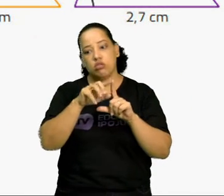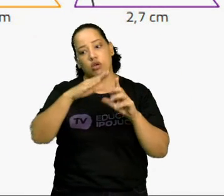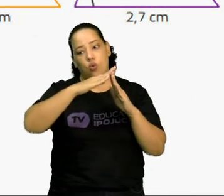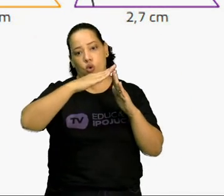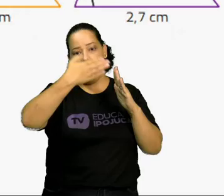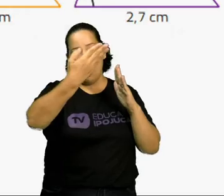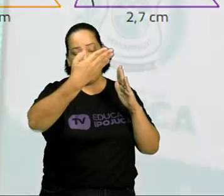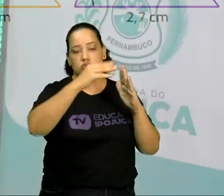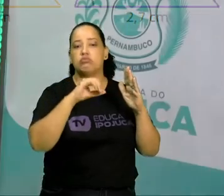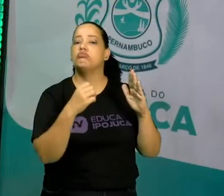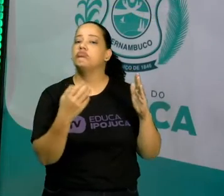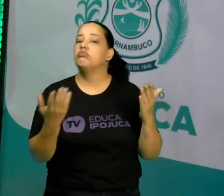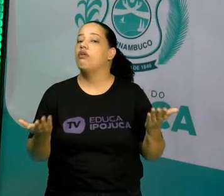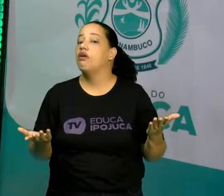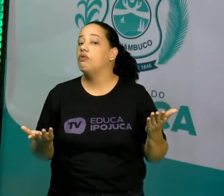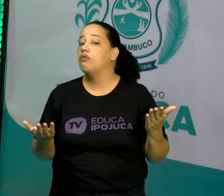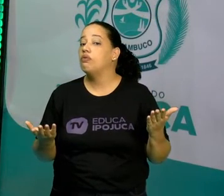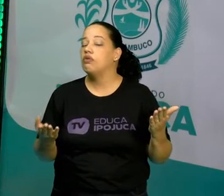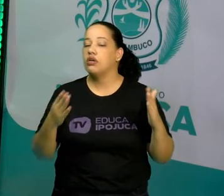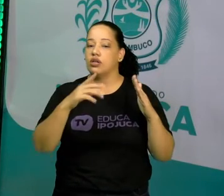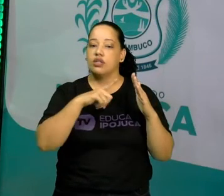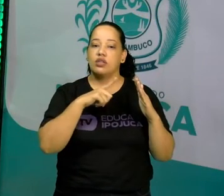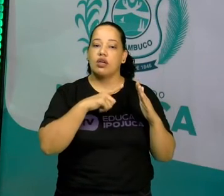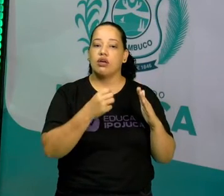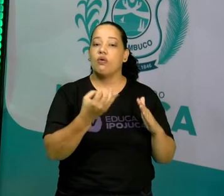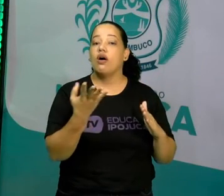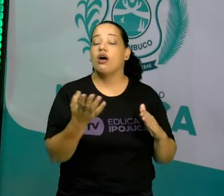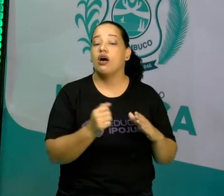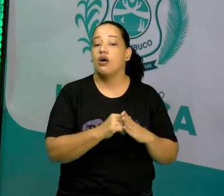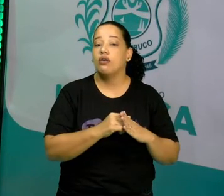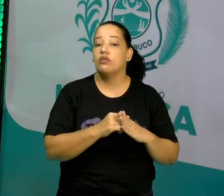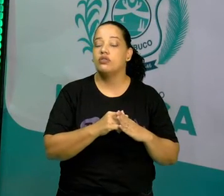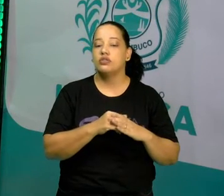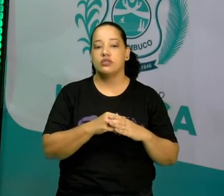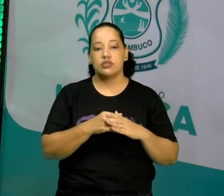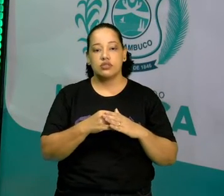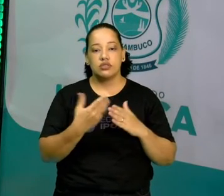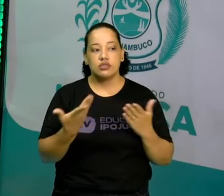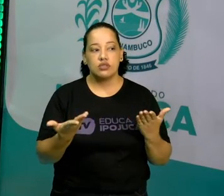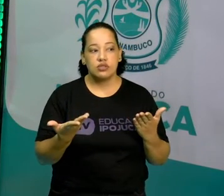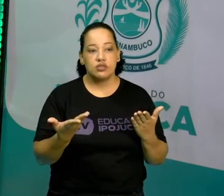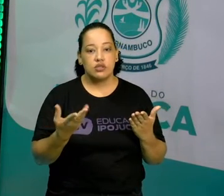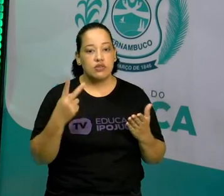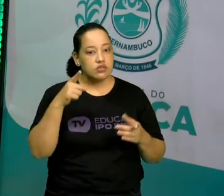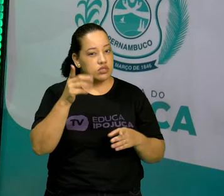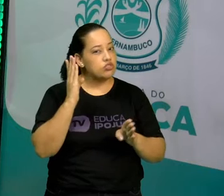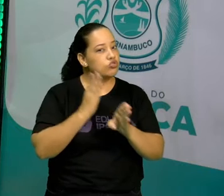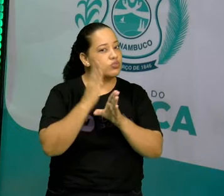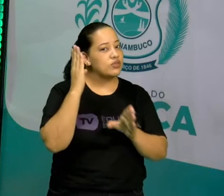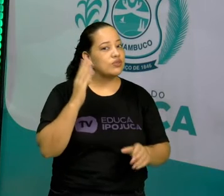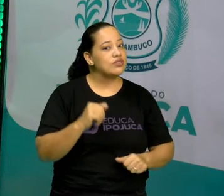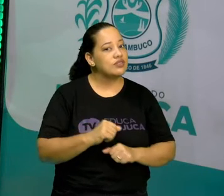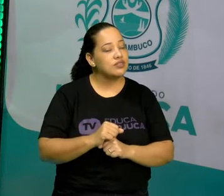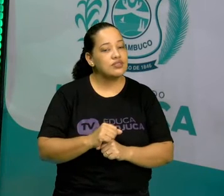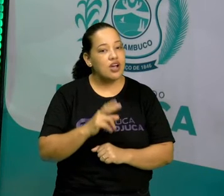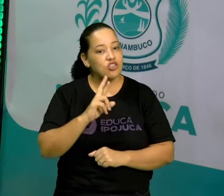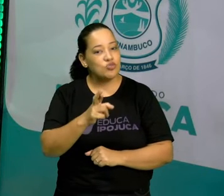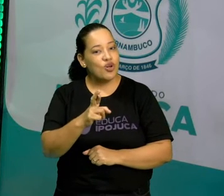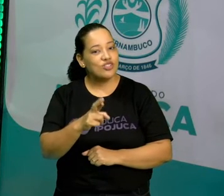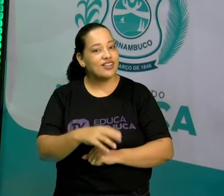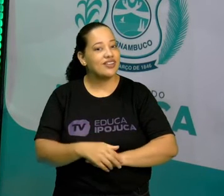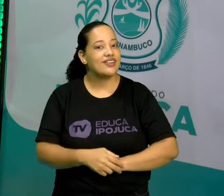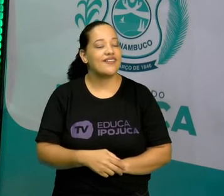saber? Olha, lado, ângulo e lado. Já descobriu?